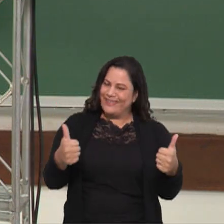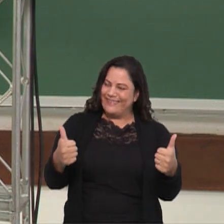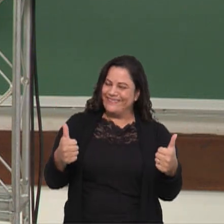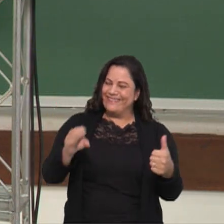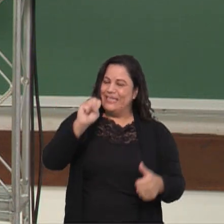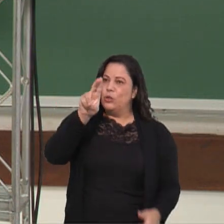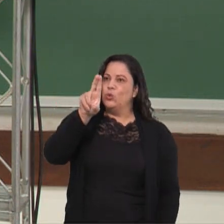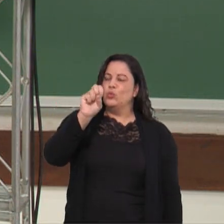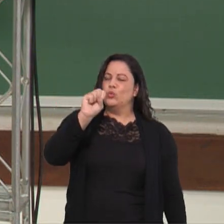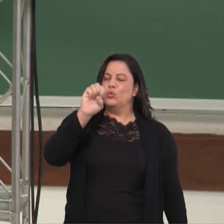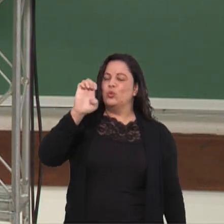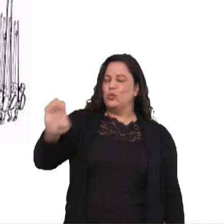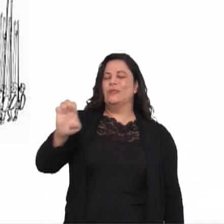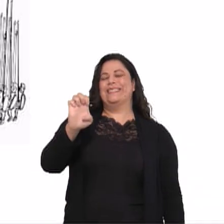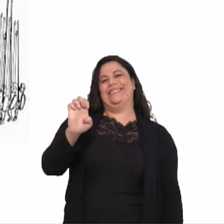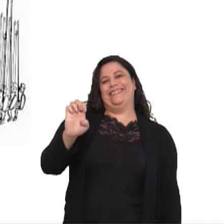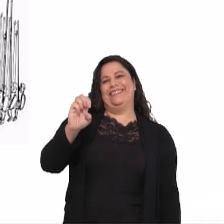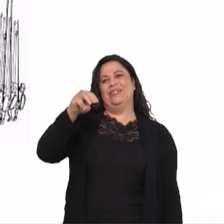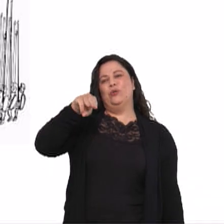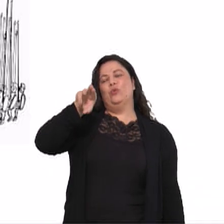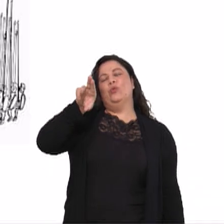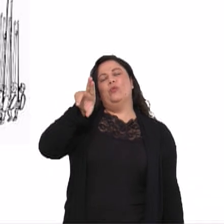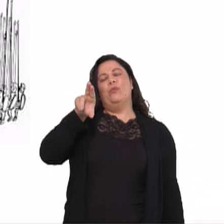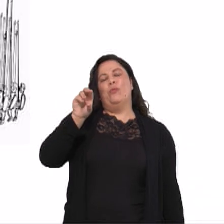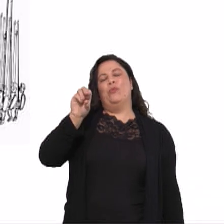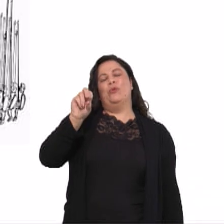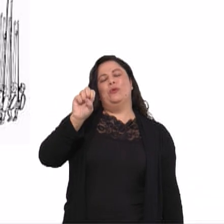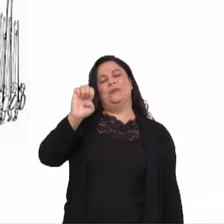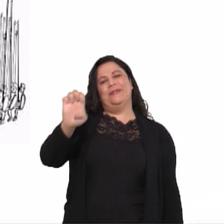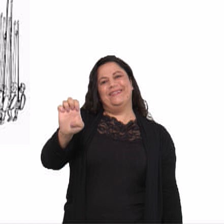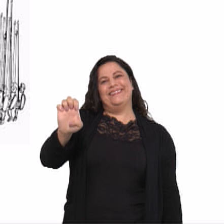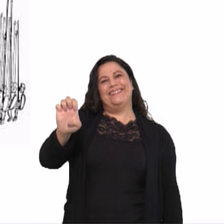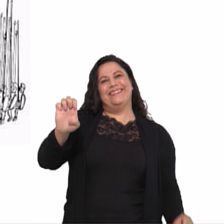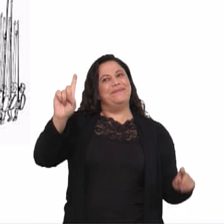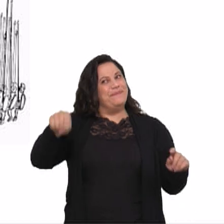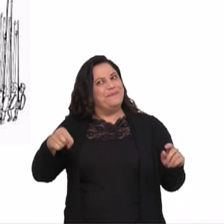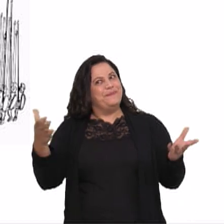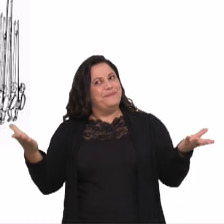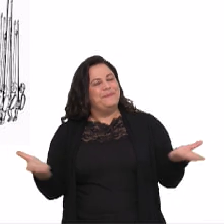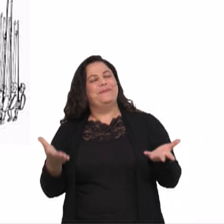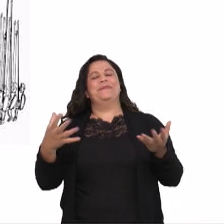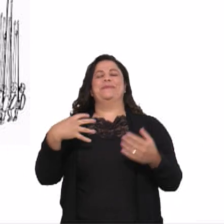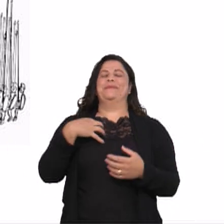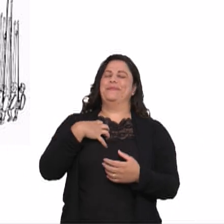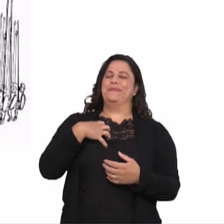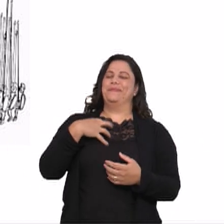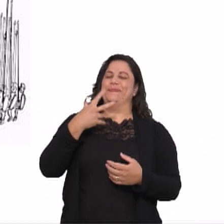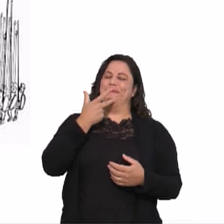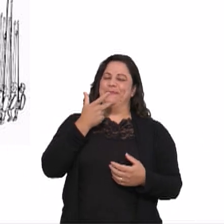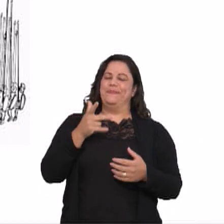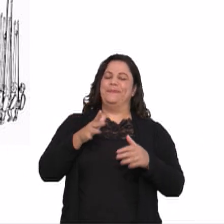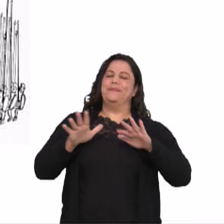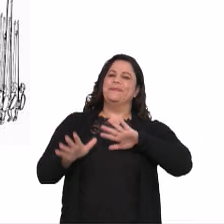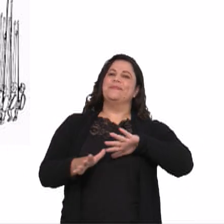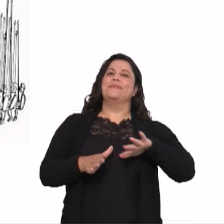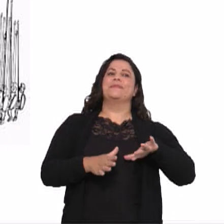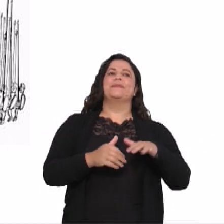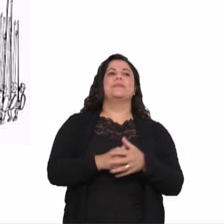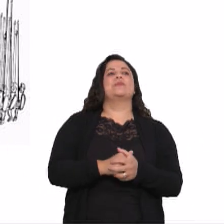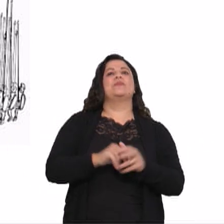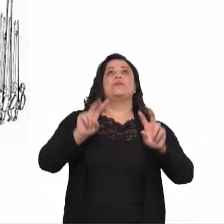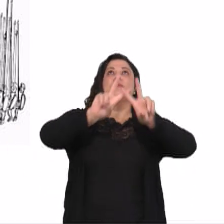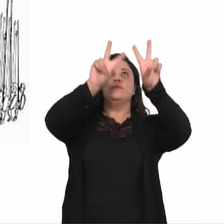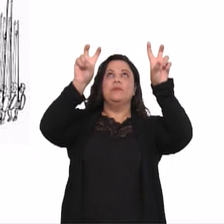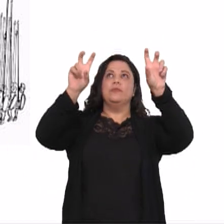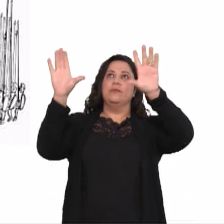mousse? Então vamos lá. Galerinha, olha só. O helenismo foi um período da história que aconteceu ali entre os